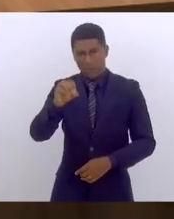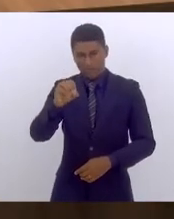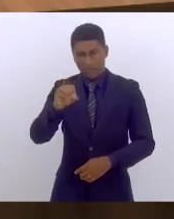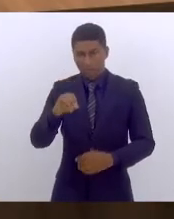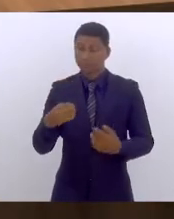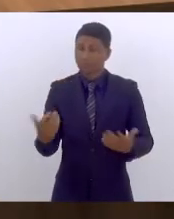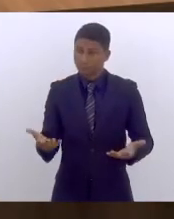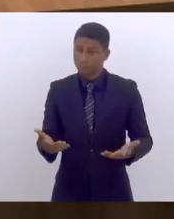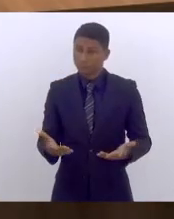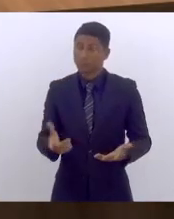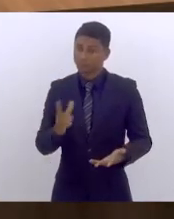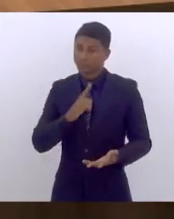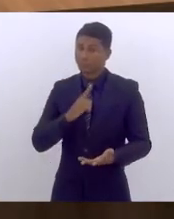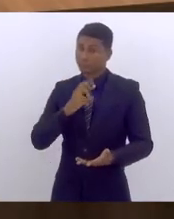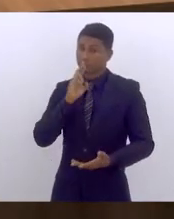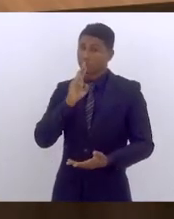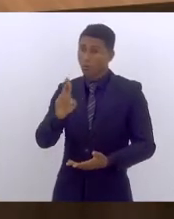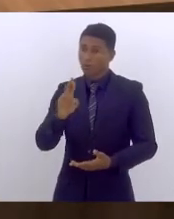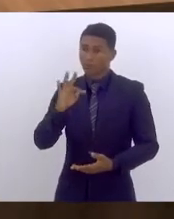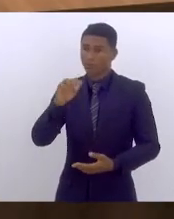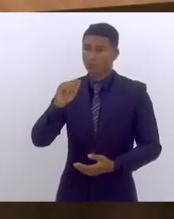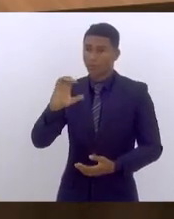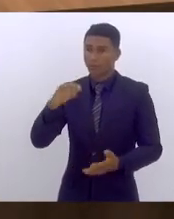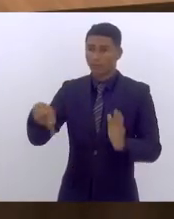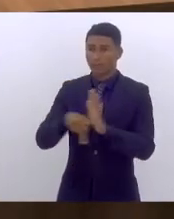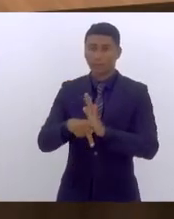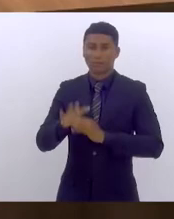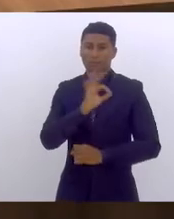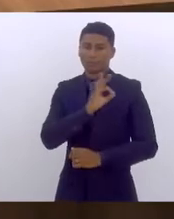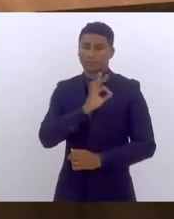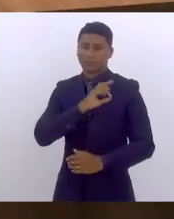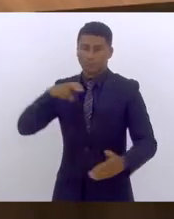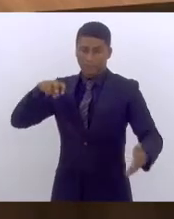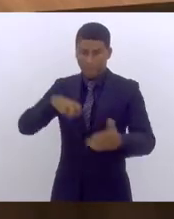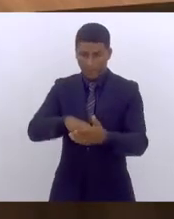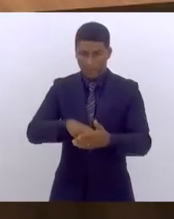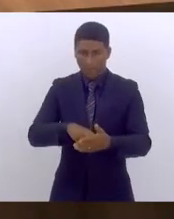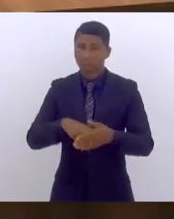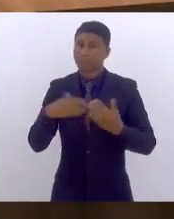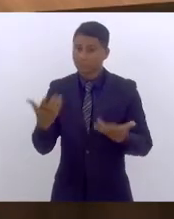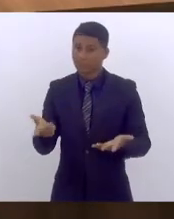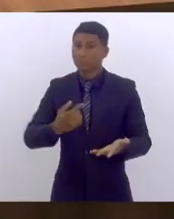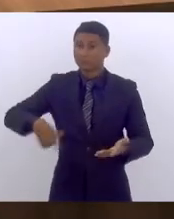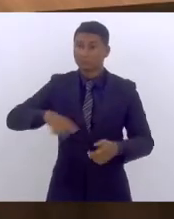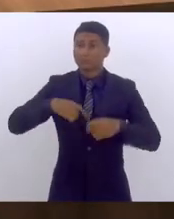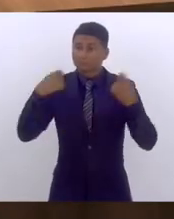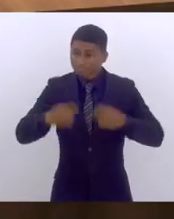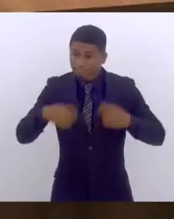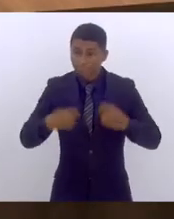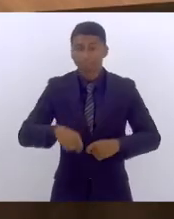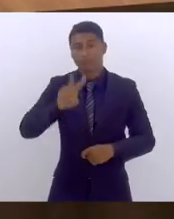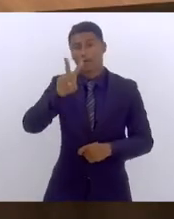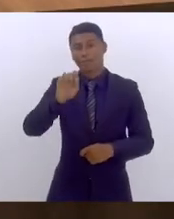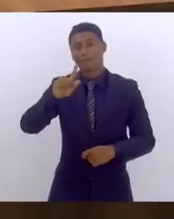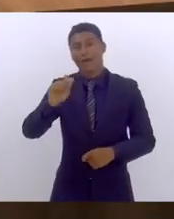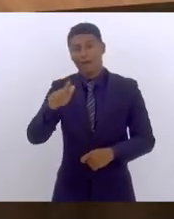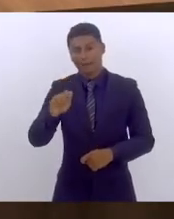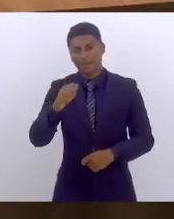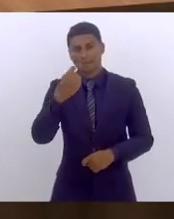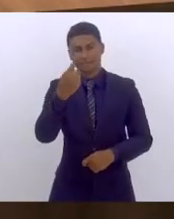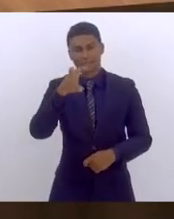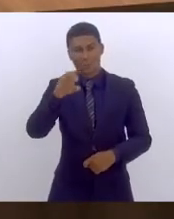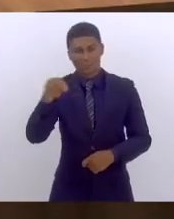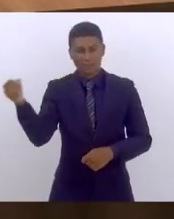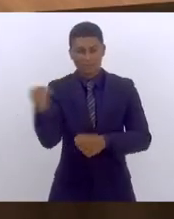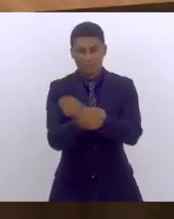um SEI relacionado ao TAC da Polícia Penal. Nós precisamos ocupar essas 150 vagas. E há uma